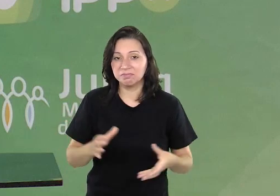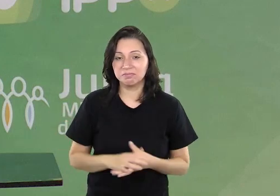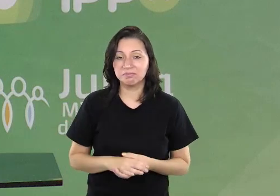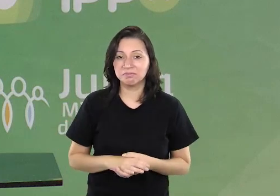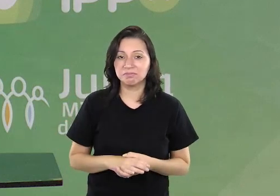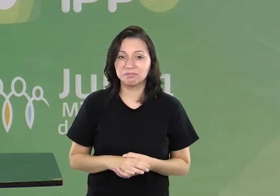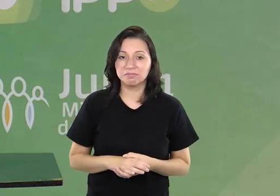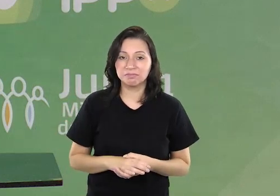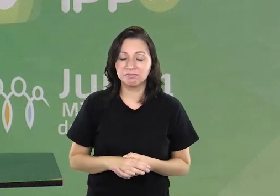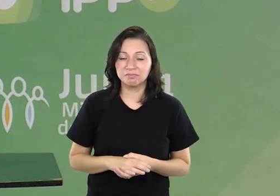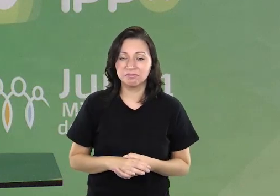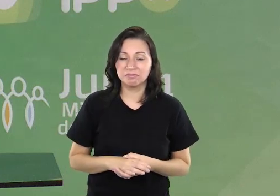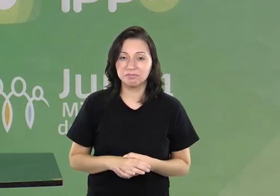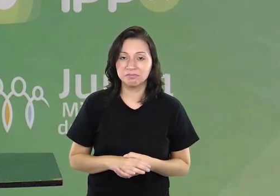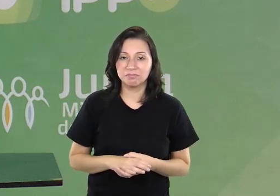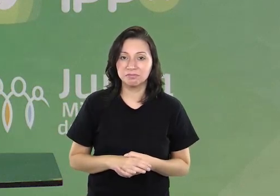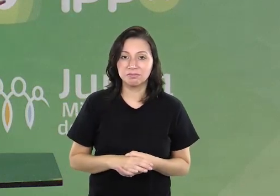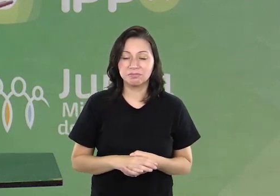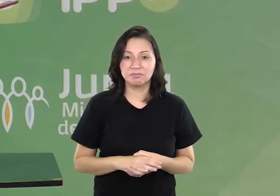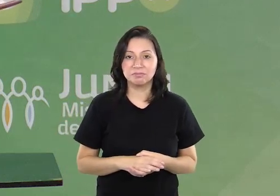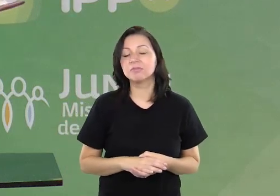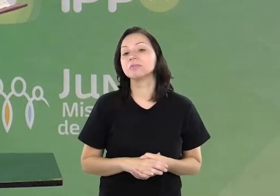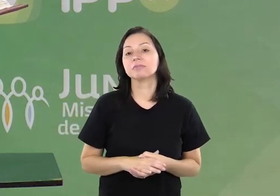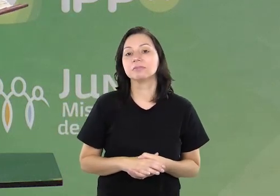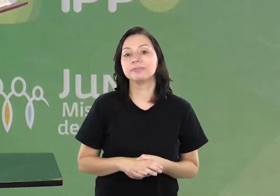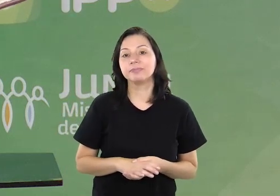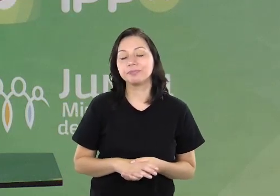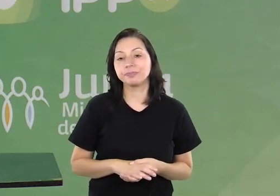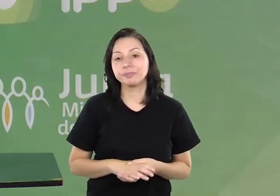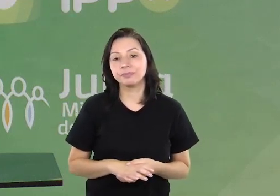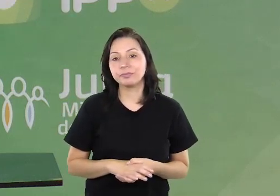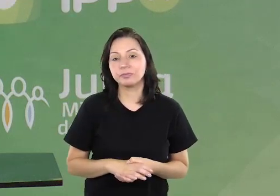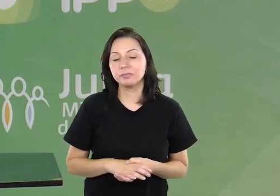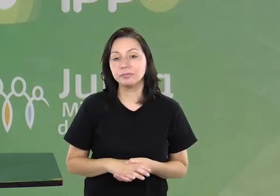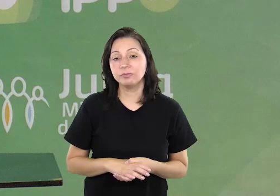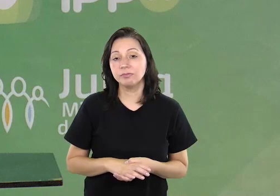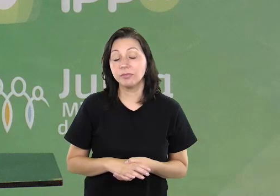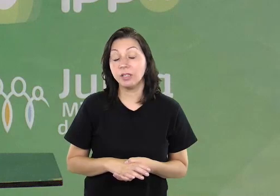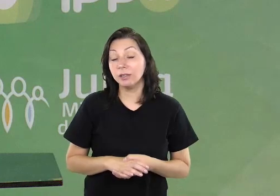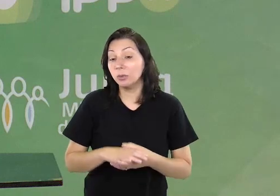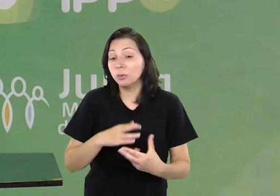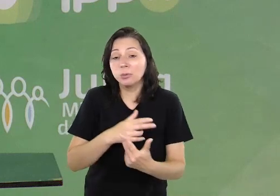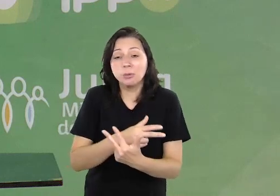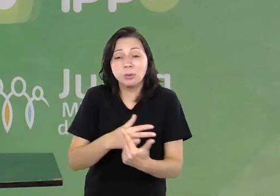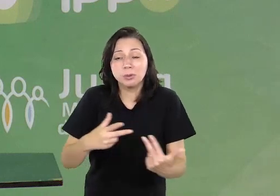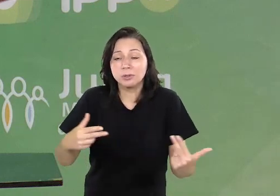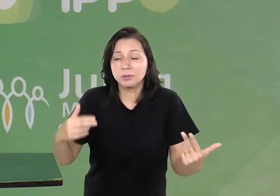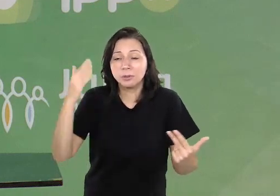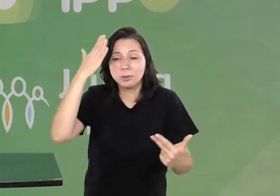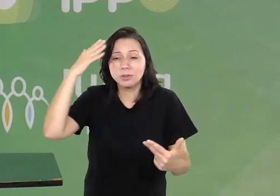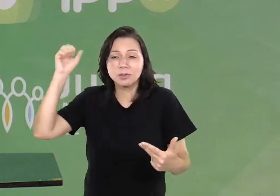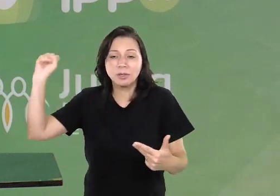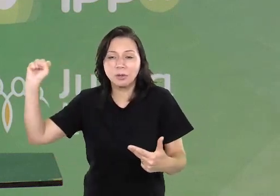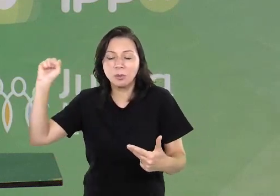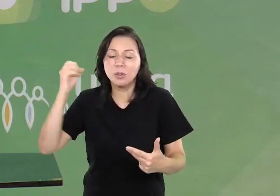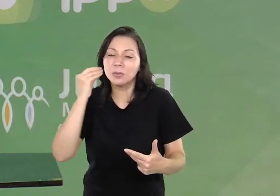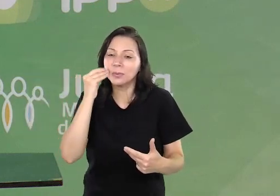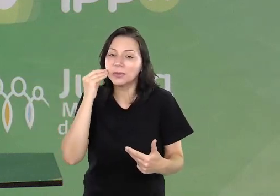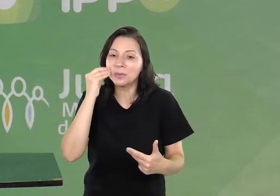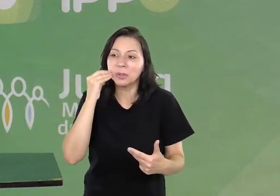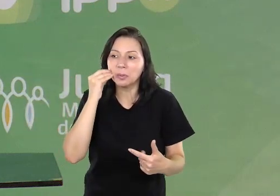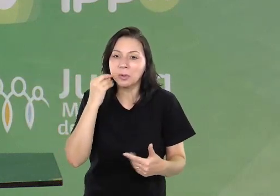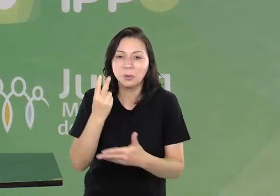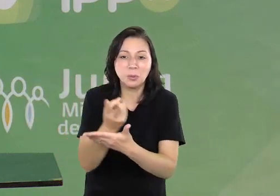pôr gente sobe desaparece sumiu acabou esses que tudo isso que Ele experimentou Na Busca da Felicidade não